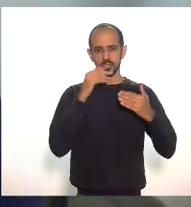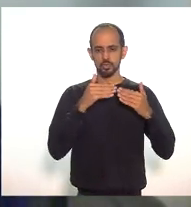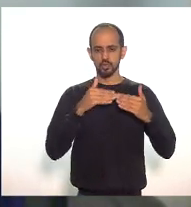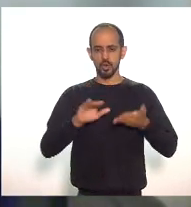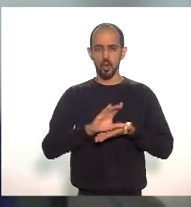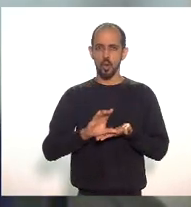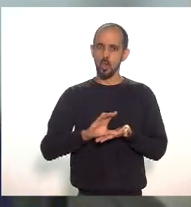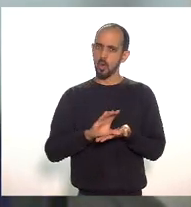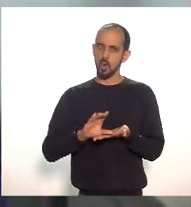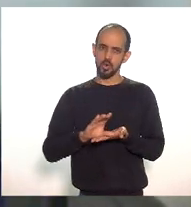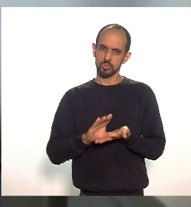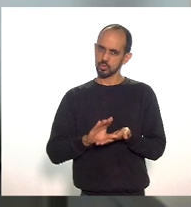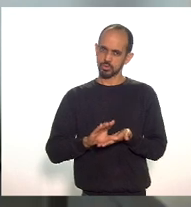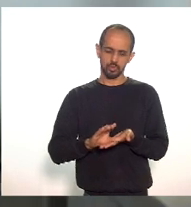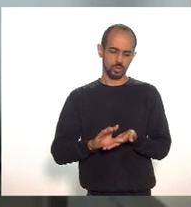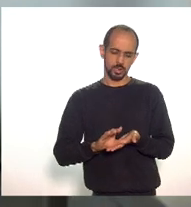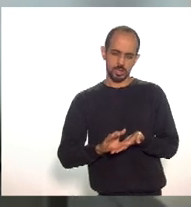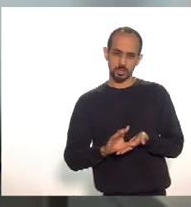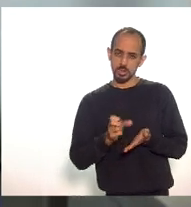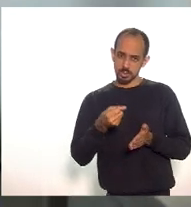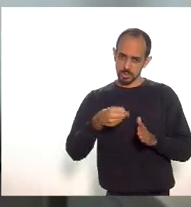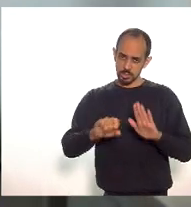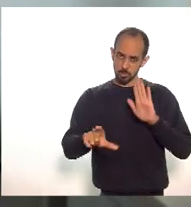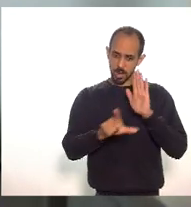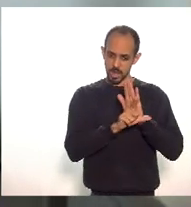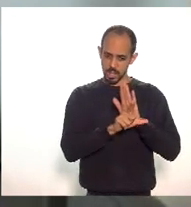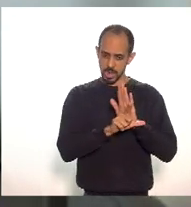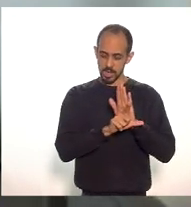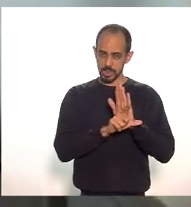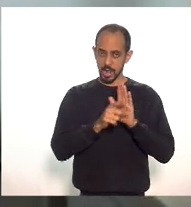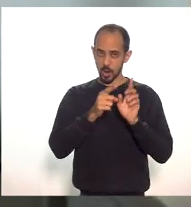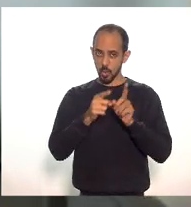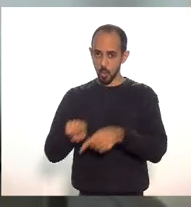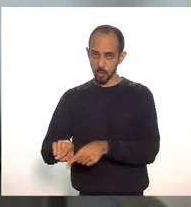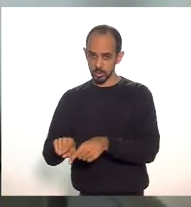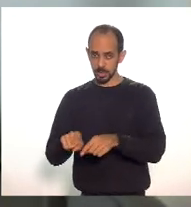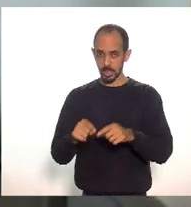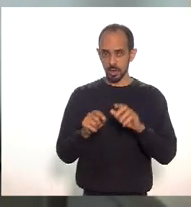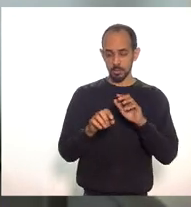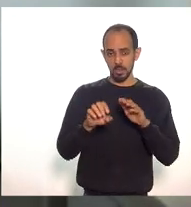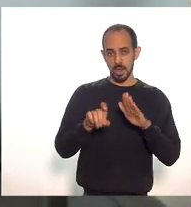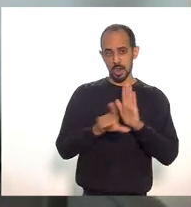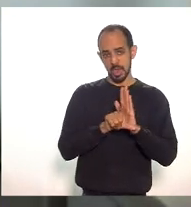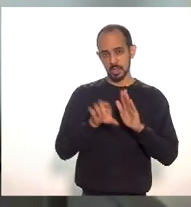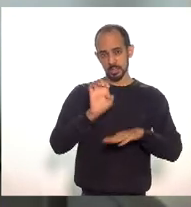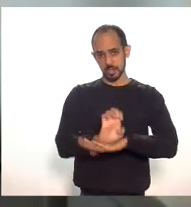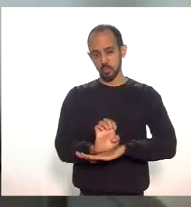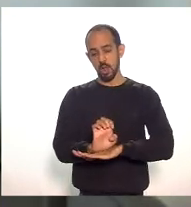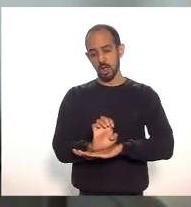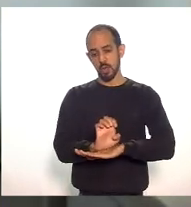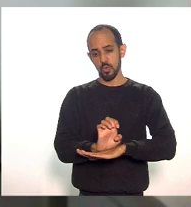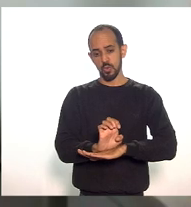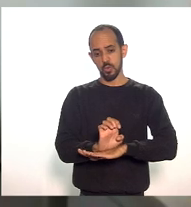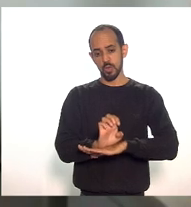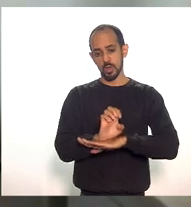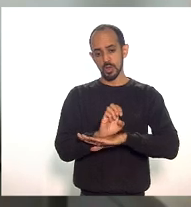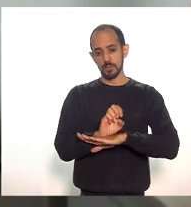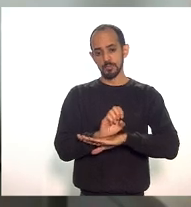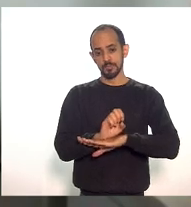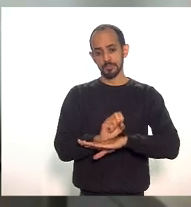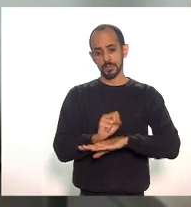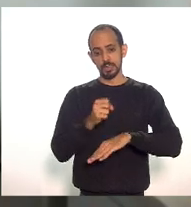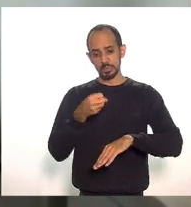quando uma lei federal contrarie uma lei estadual que já que não há representação de inconstitucionalidade